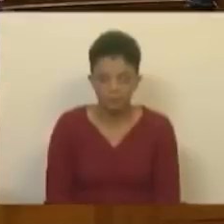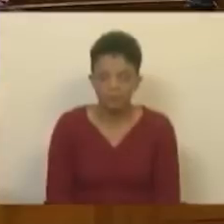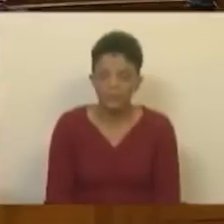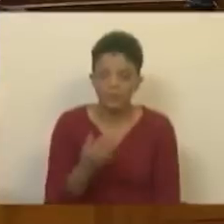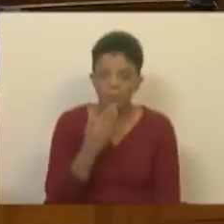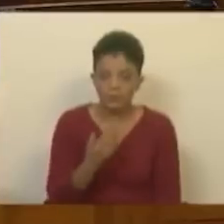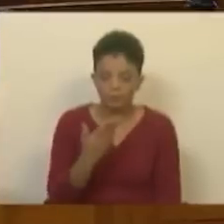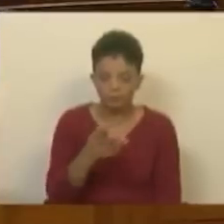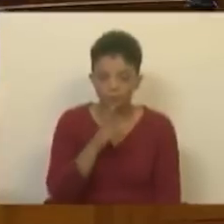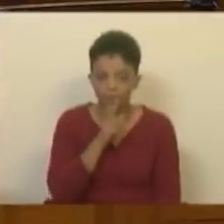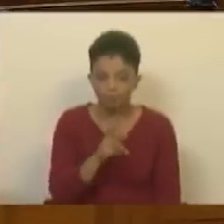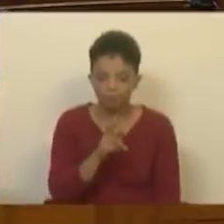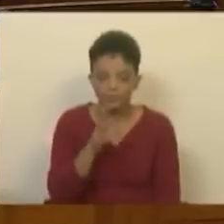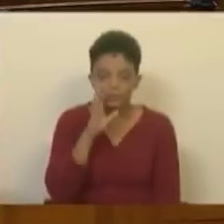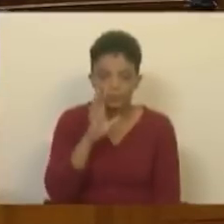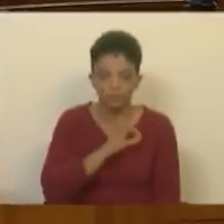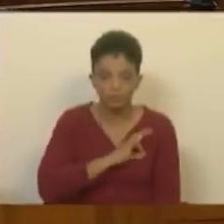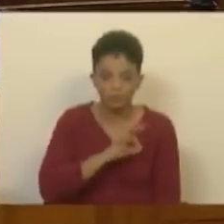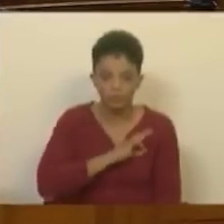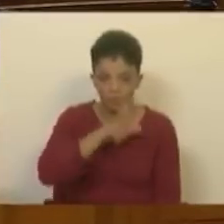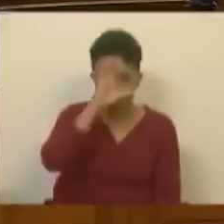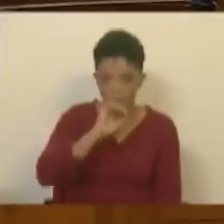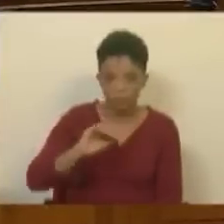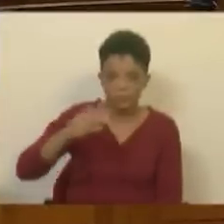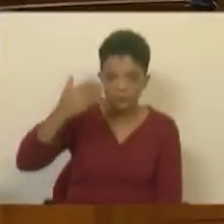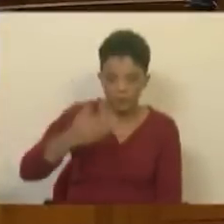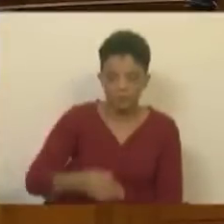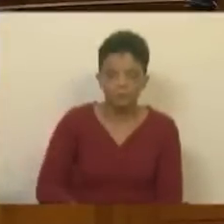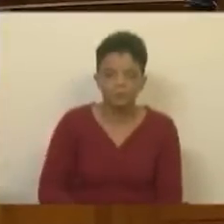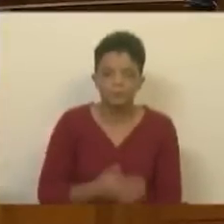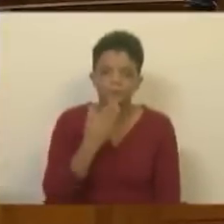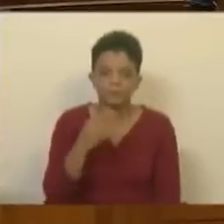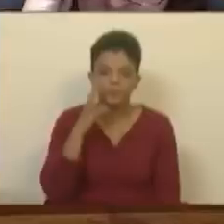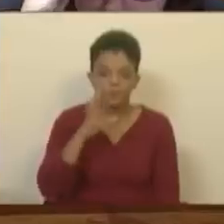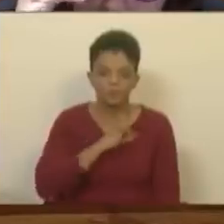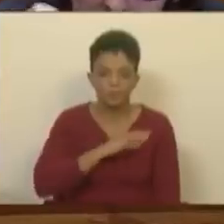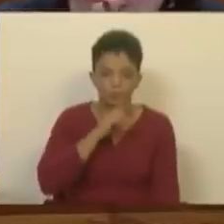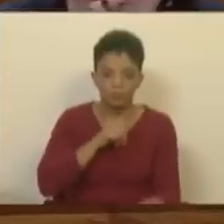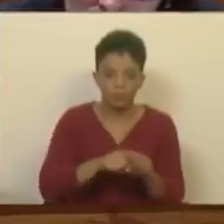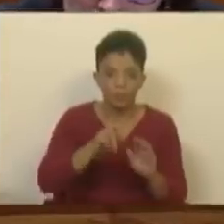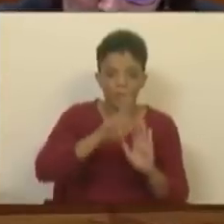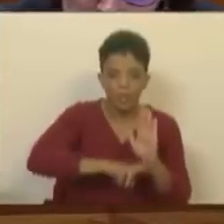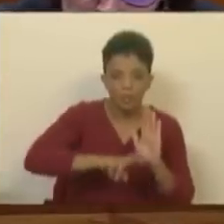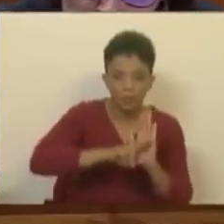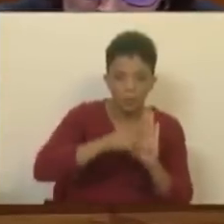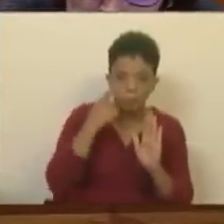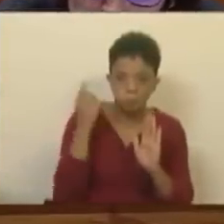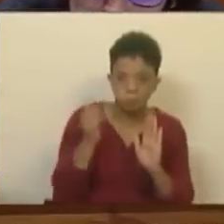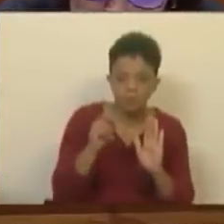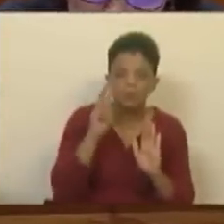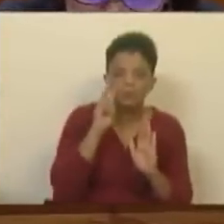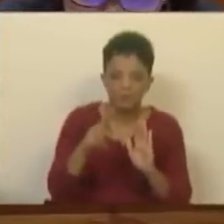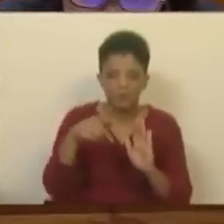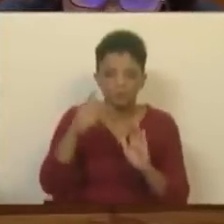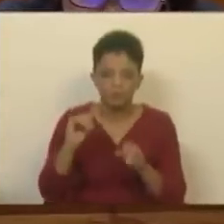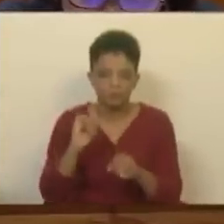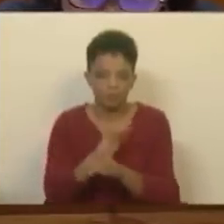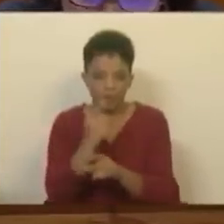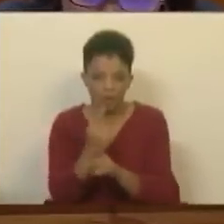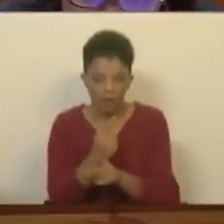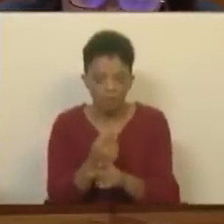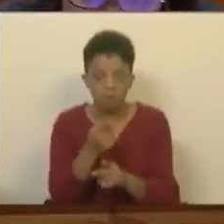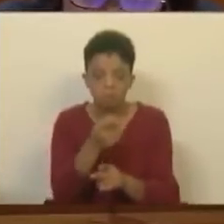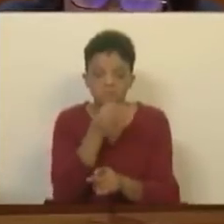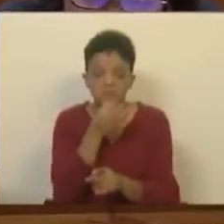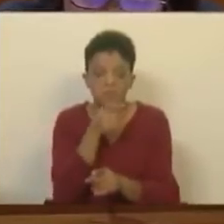Obrigado por responder tem a palavra o senhor primeiro ministro obrigado senhor na comunicação social uma referência